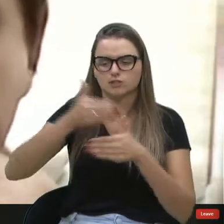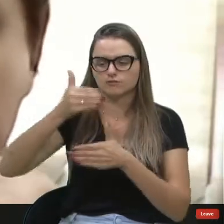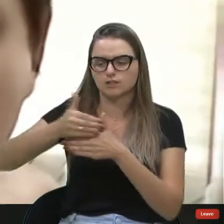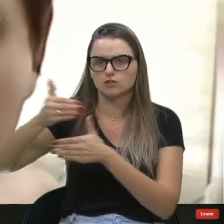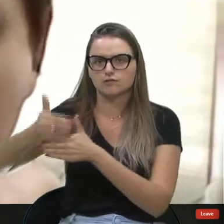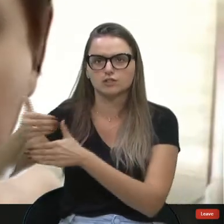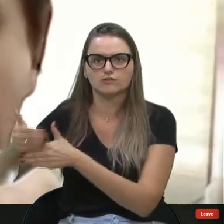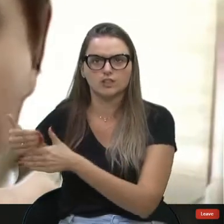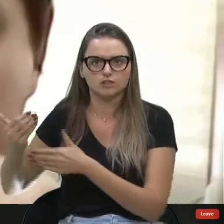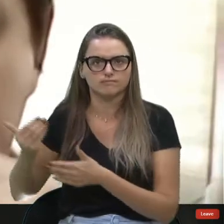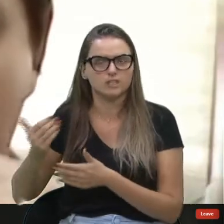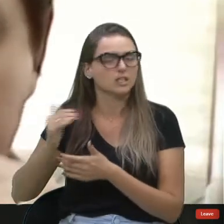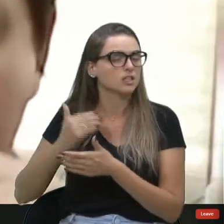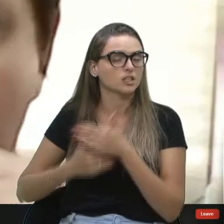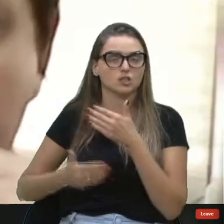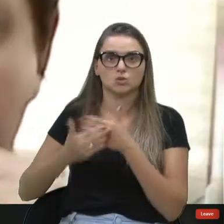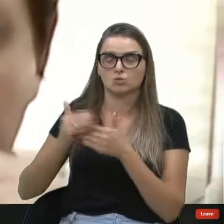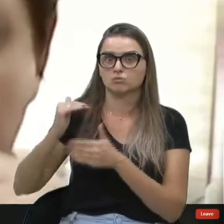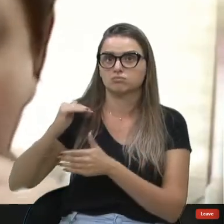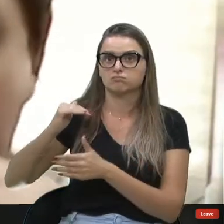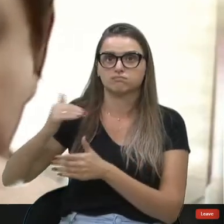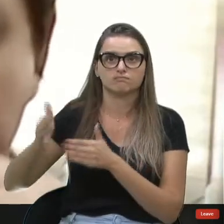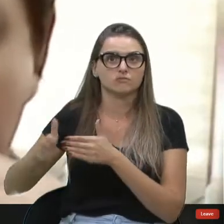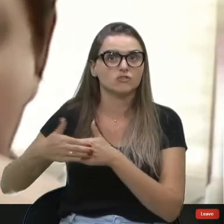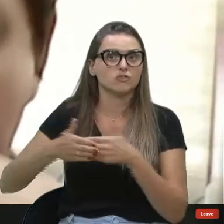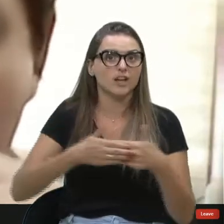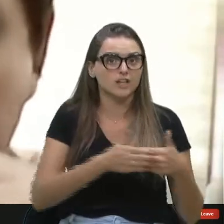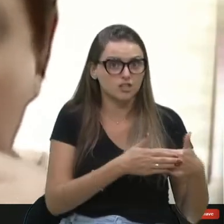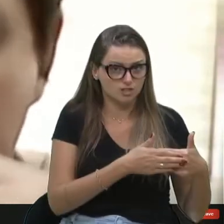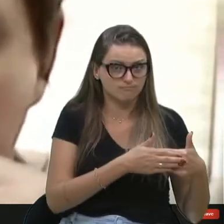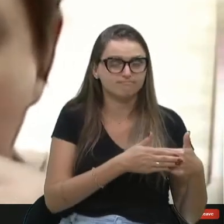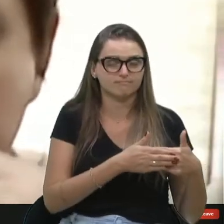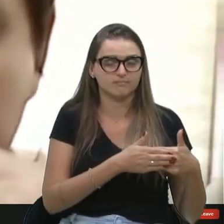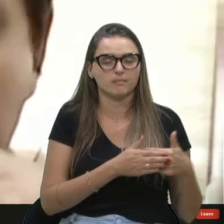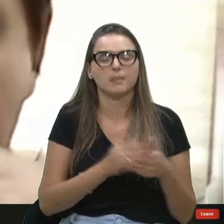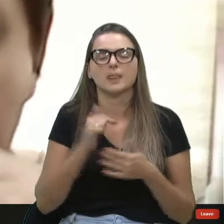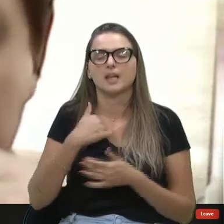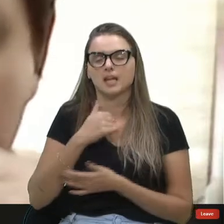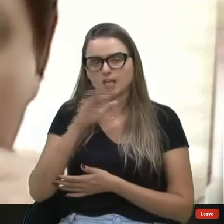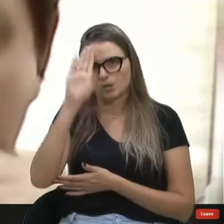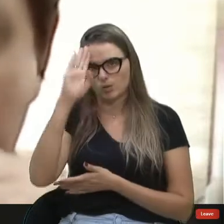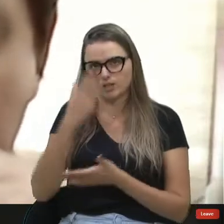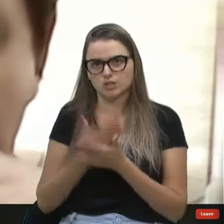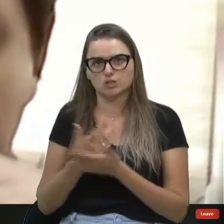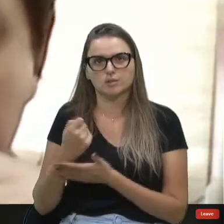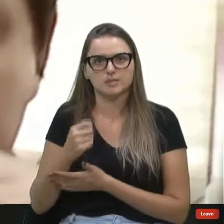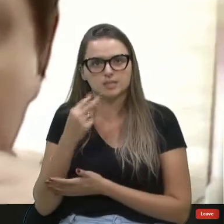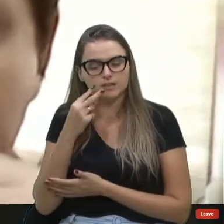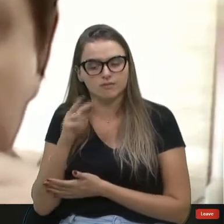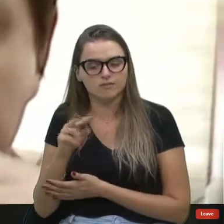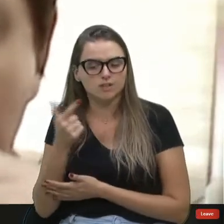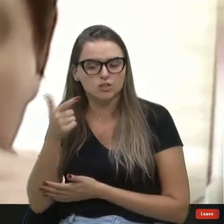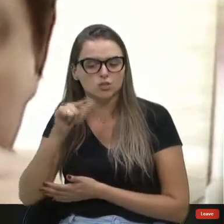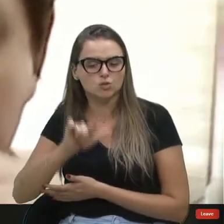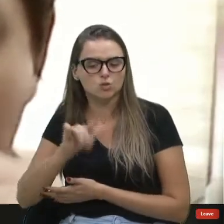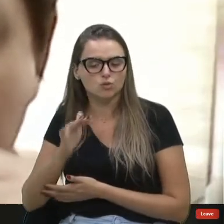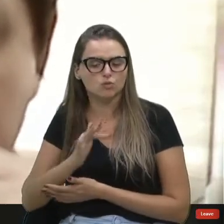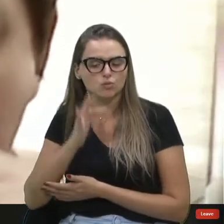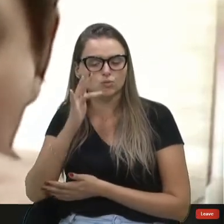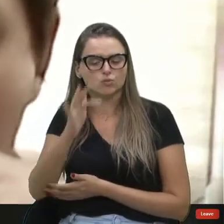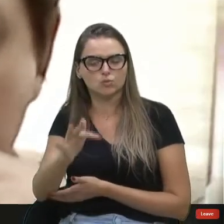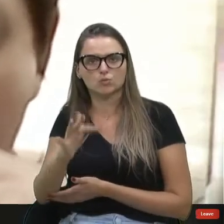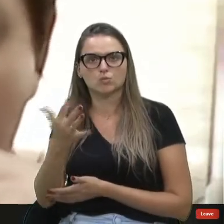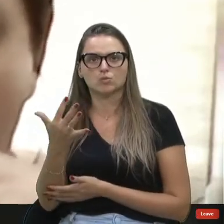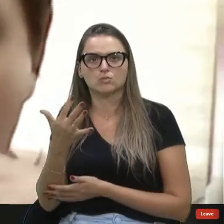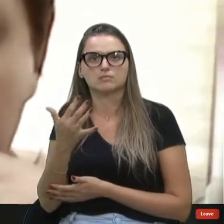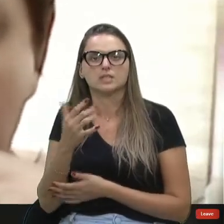enfim, tudo que faz a nossa economia funcionar. Eu acho que isso tem que ser revisto mais para frente, entre as cidades, né,